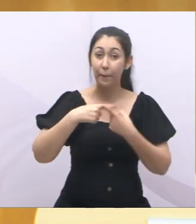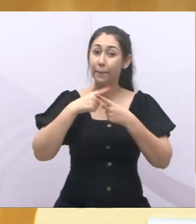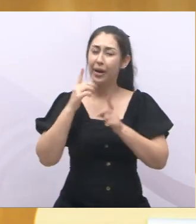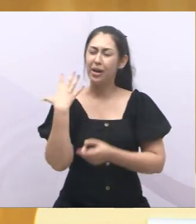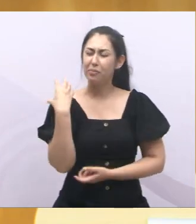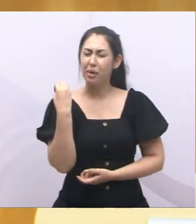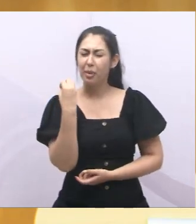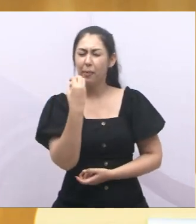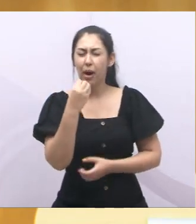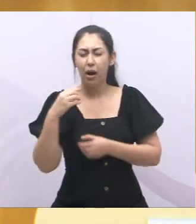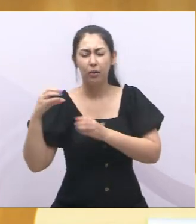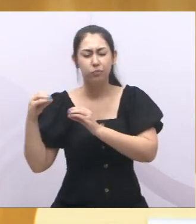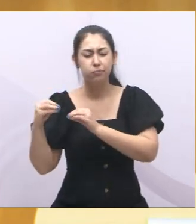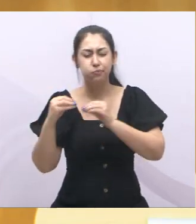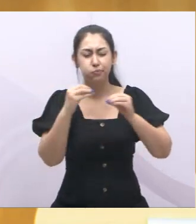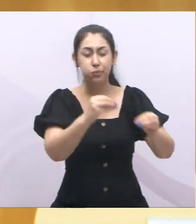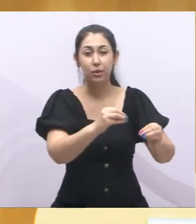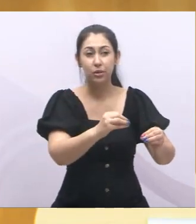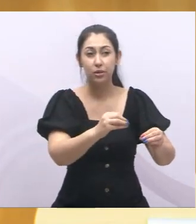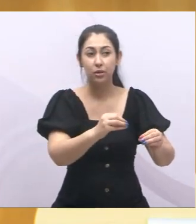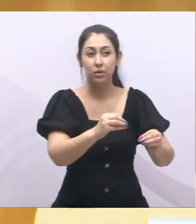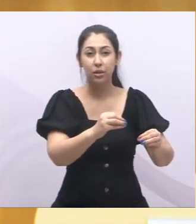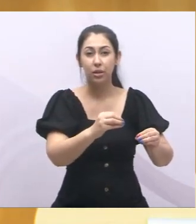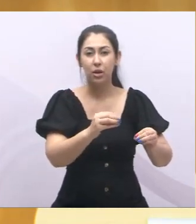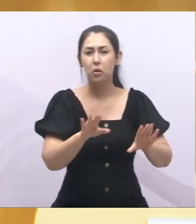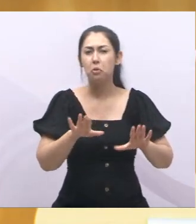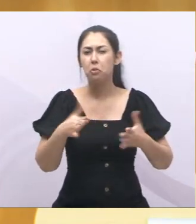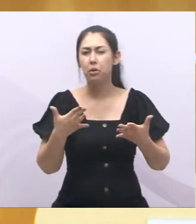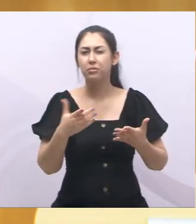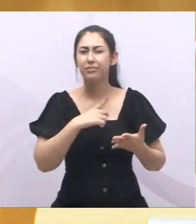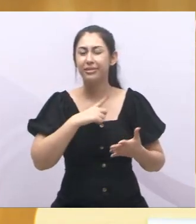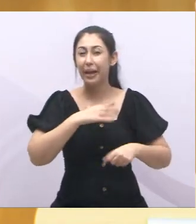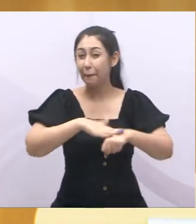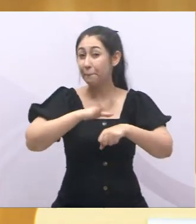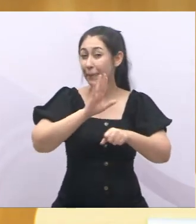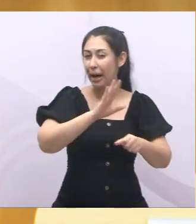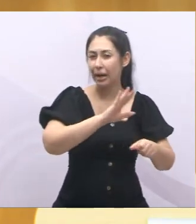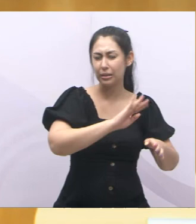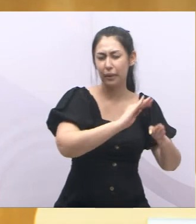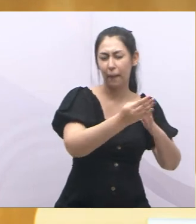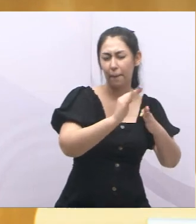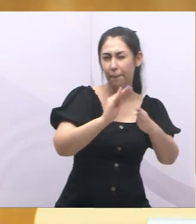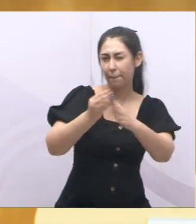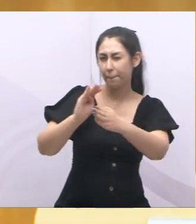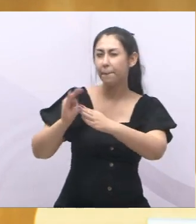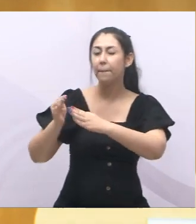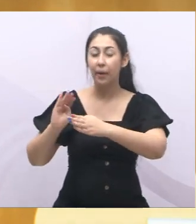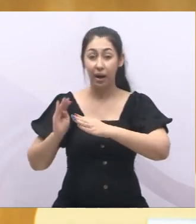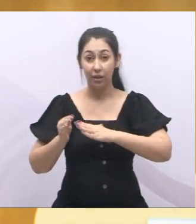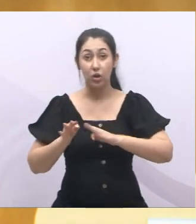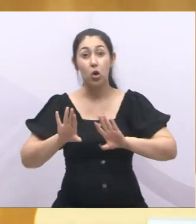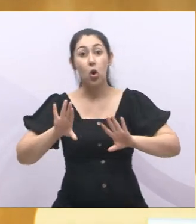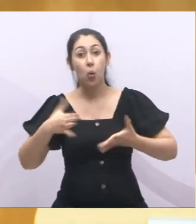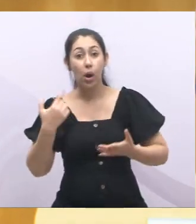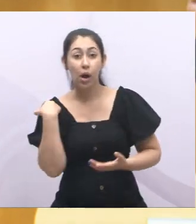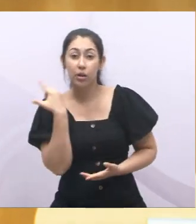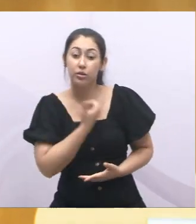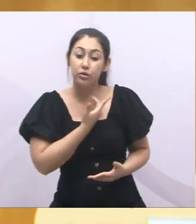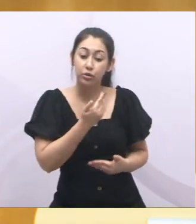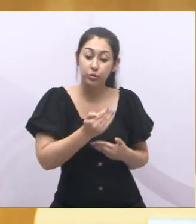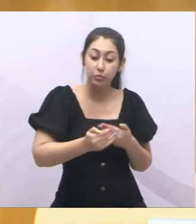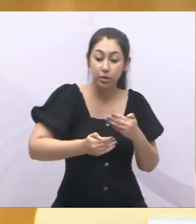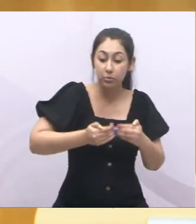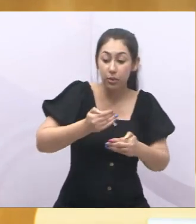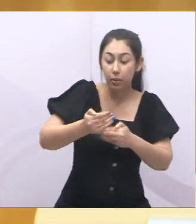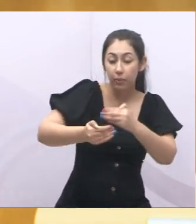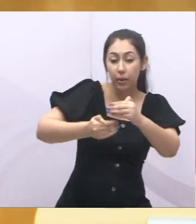viagem se dê em 1º de maio ou em 22 de abril. E na ida, nós vamos passar pelas riquezas